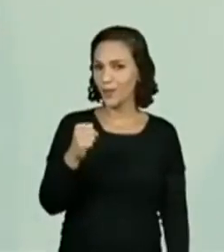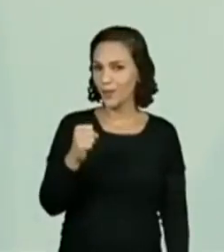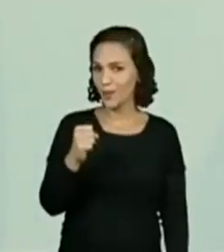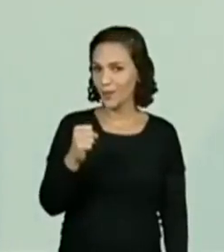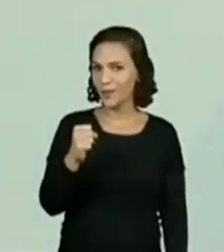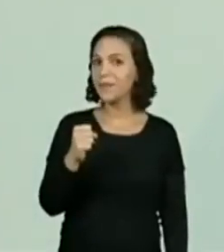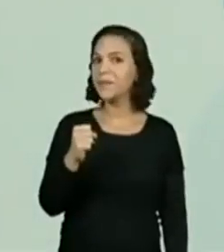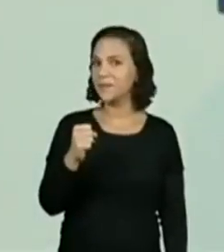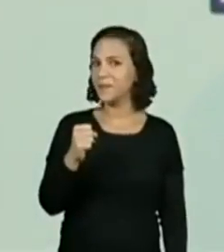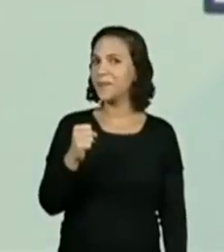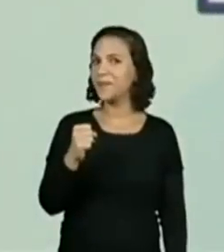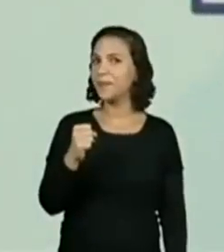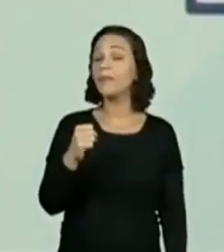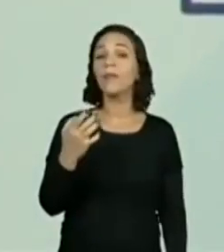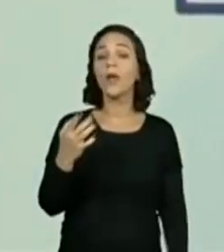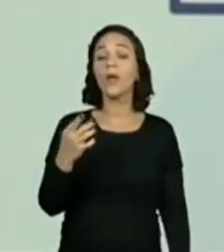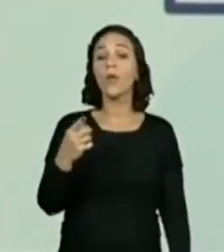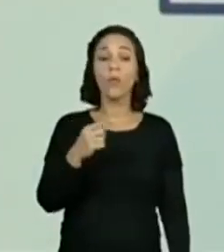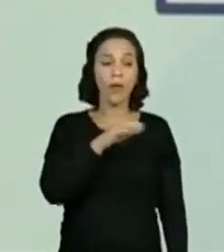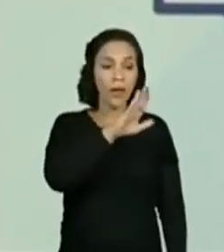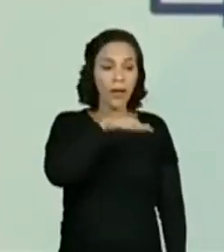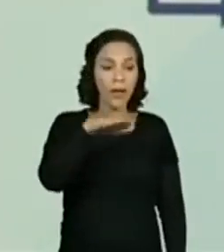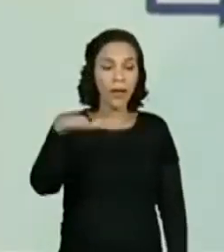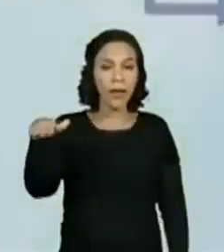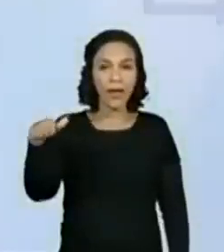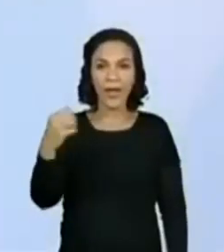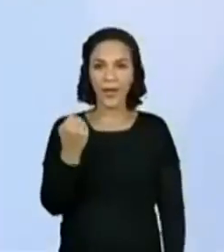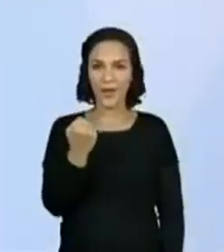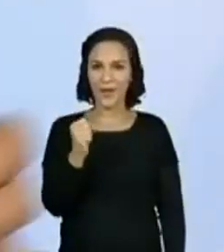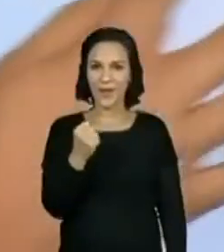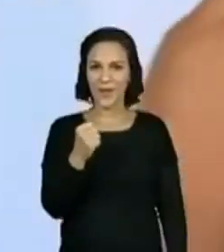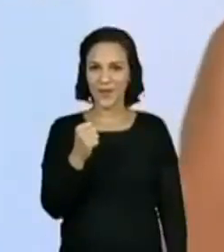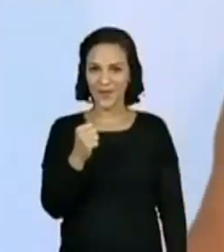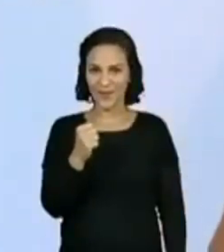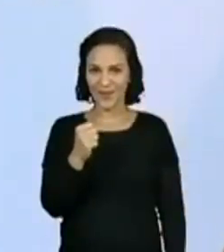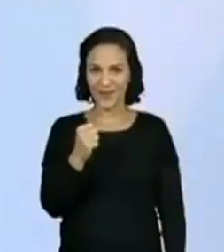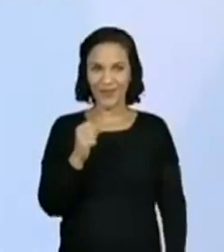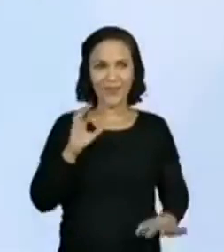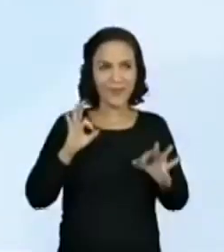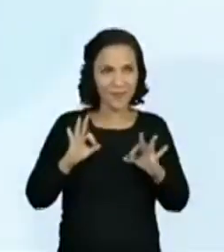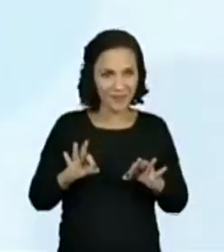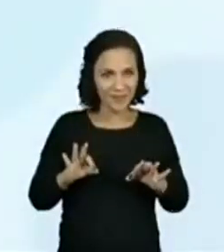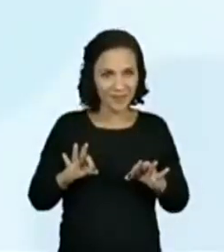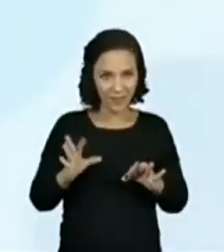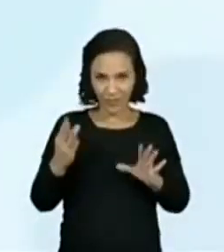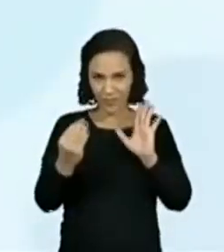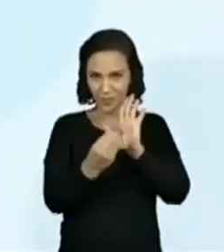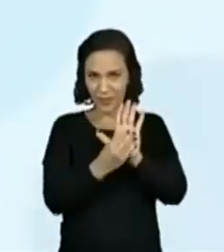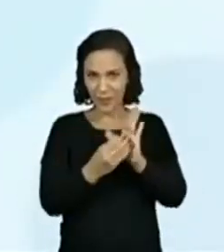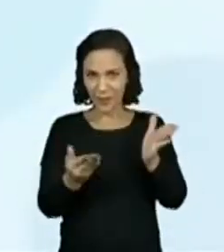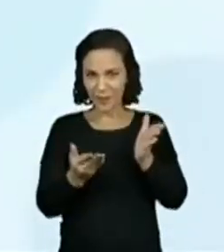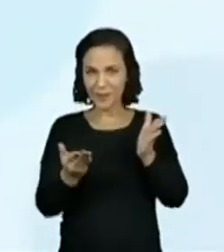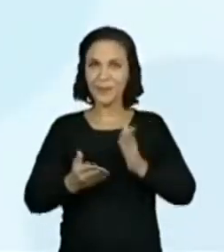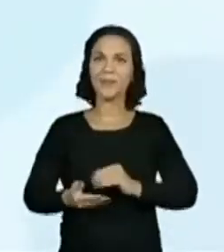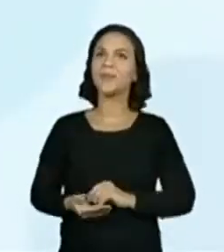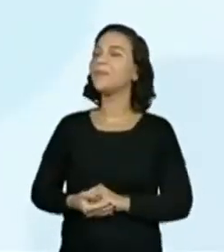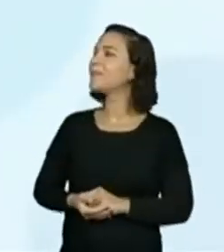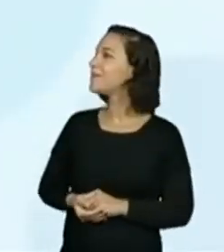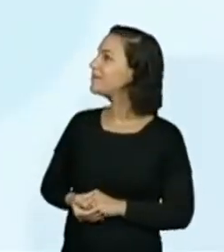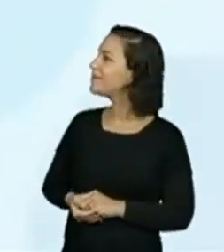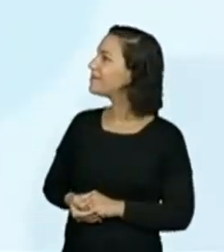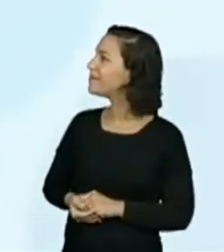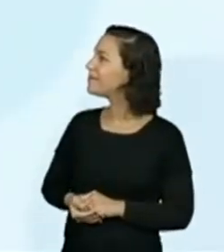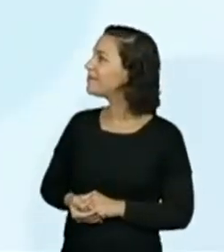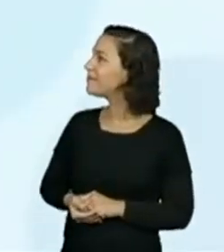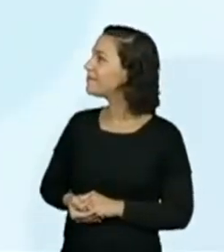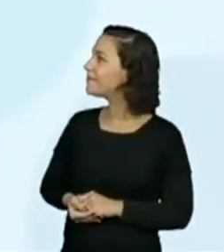8. Olha só quantas crianças nós temos aí? 8 crianças, não é? Vamos registrar aqui no quadro.